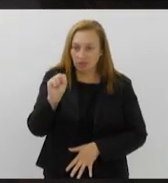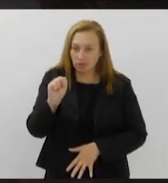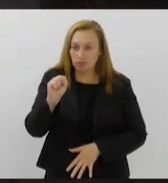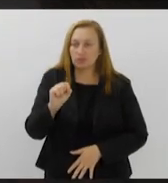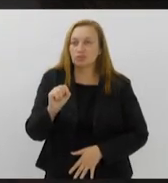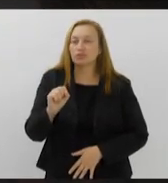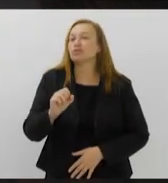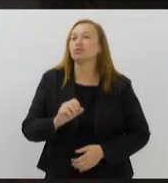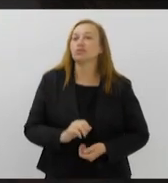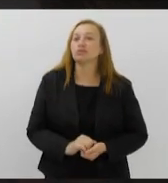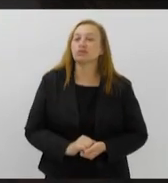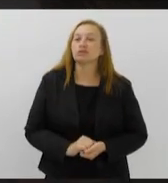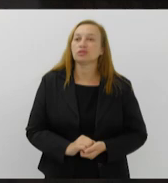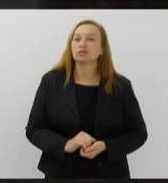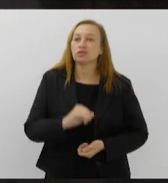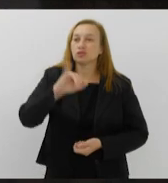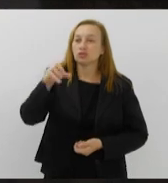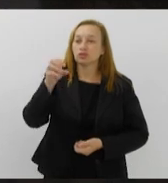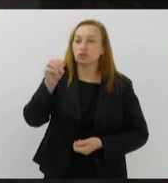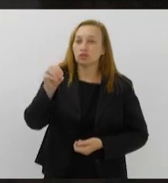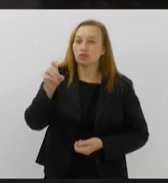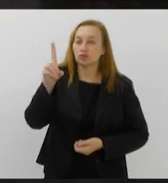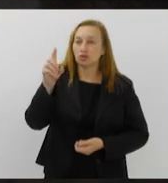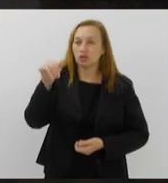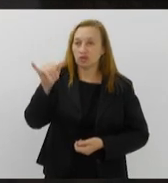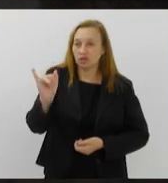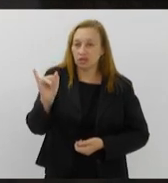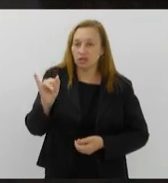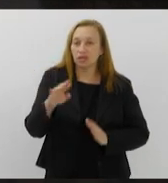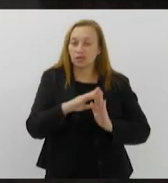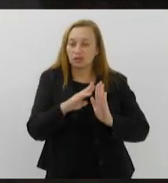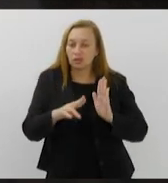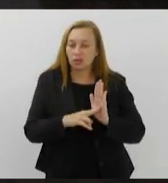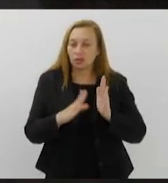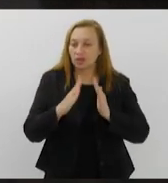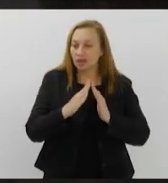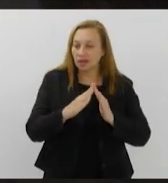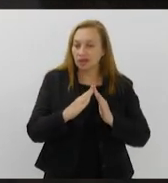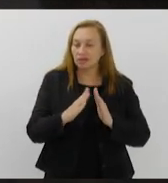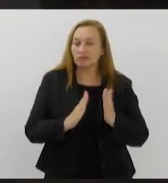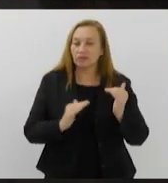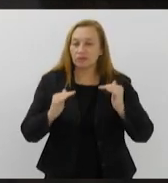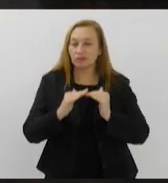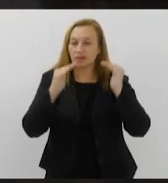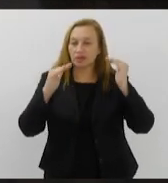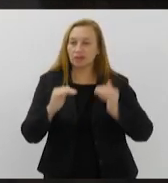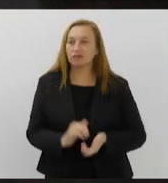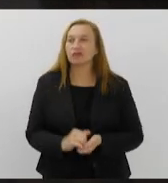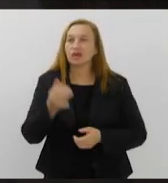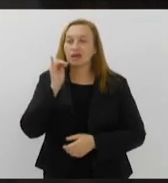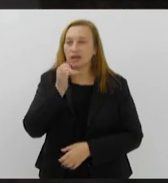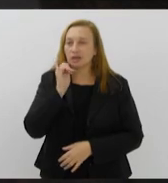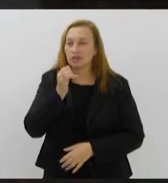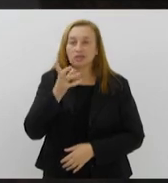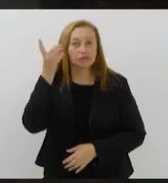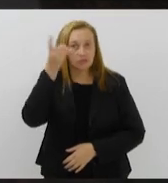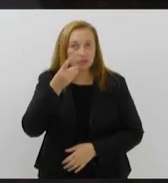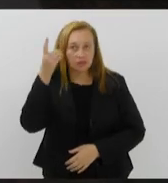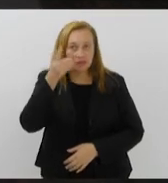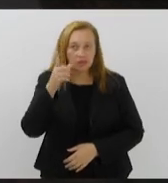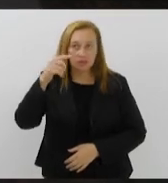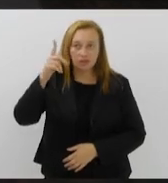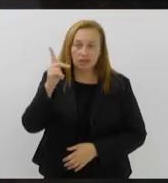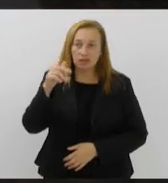Matos Júnior, Carlos Jordi. Parecer da Comissão de Normas Internas e Proposições Externas favorável. Relatoria do deputado